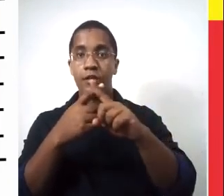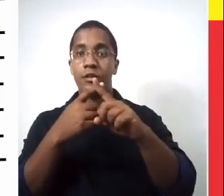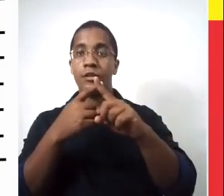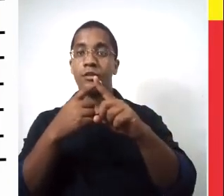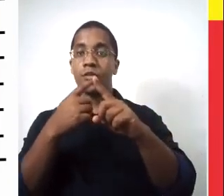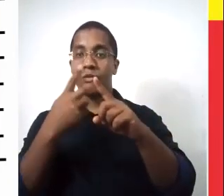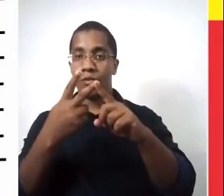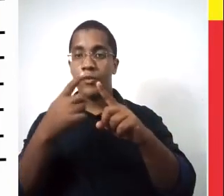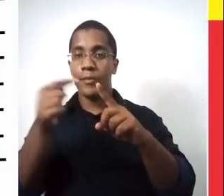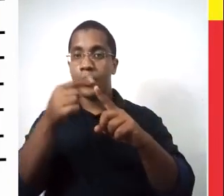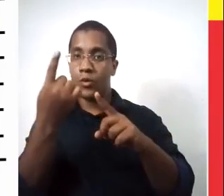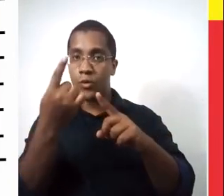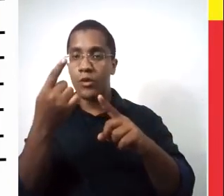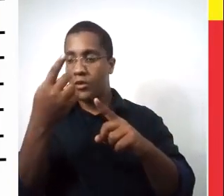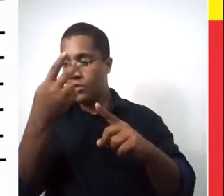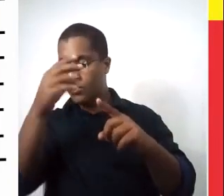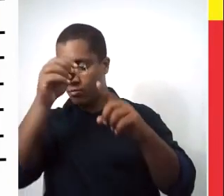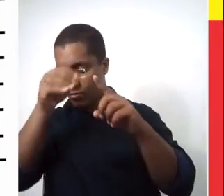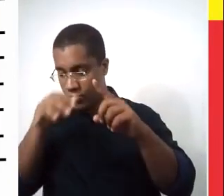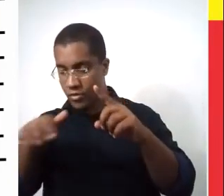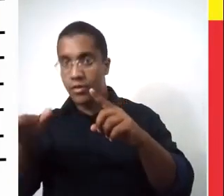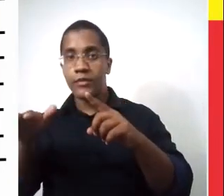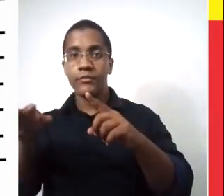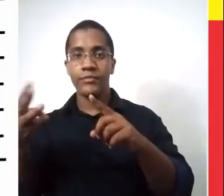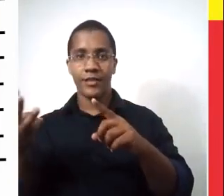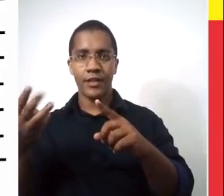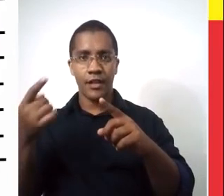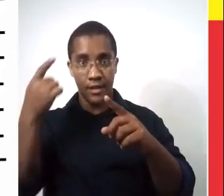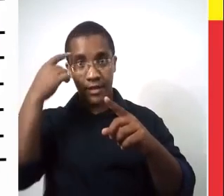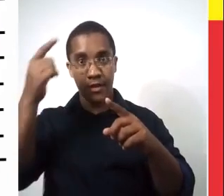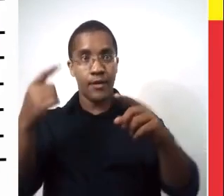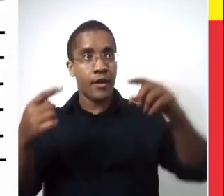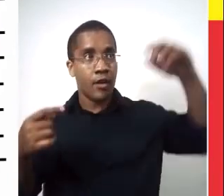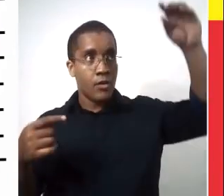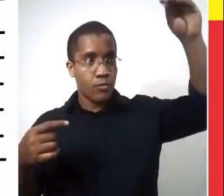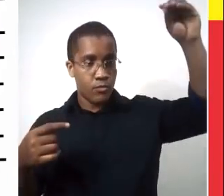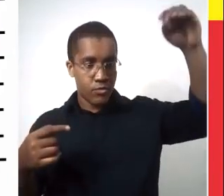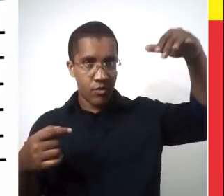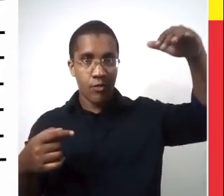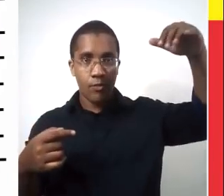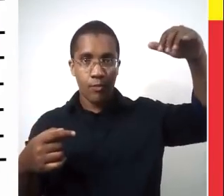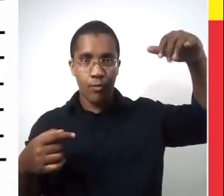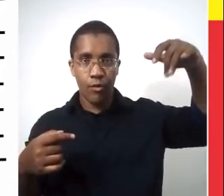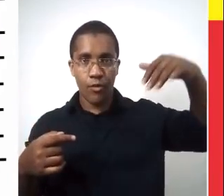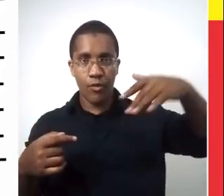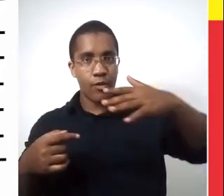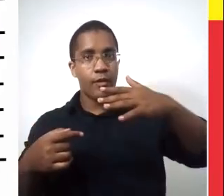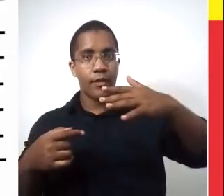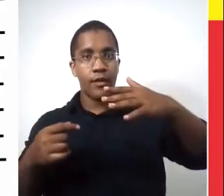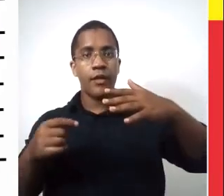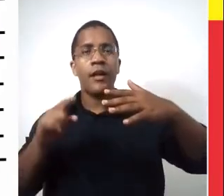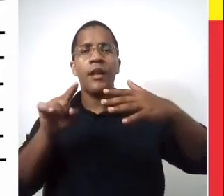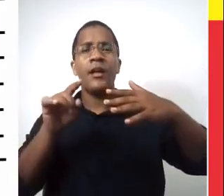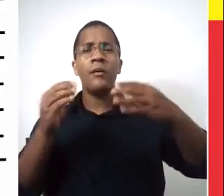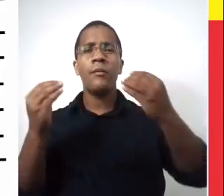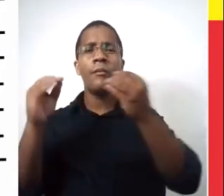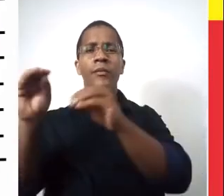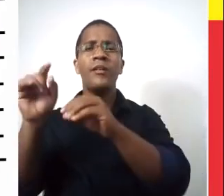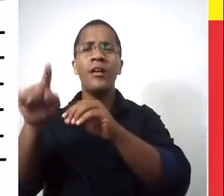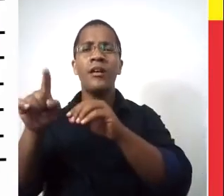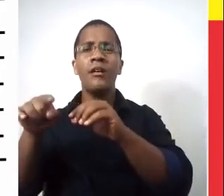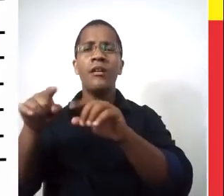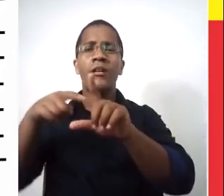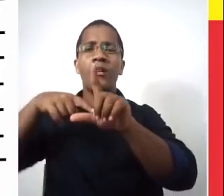3, conforme a gente viu. Então, esse de entrar e de sair, a gente vai colocar isso no plano